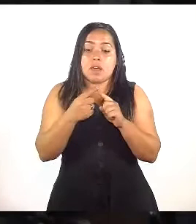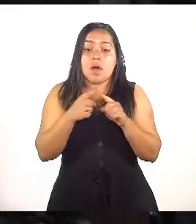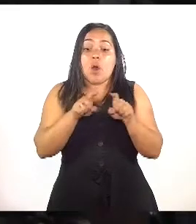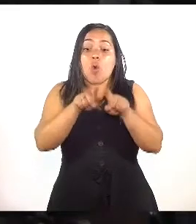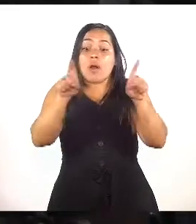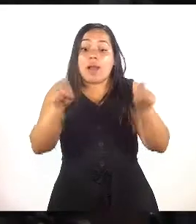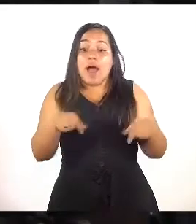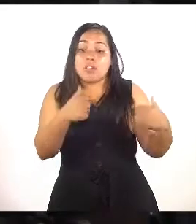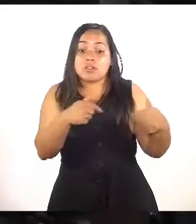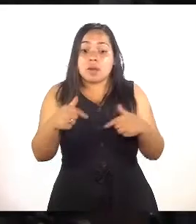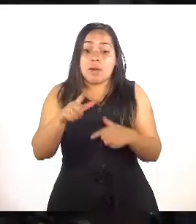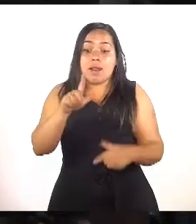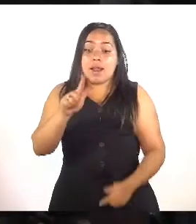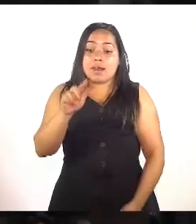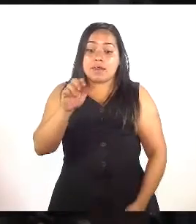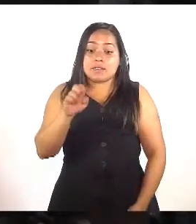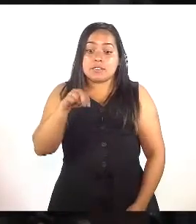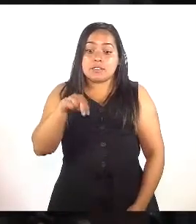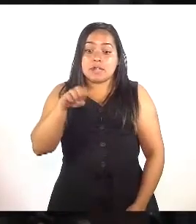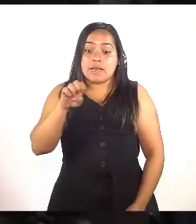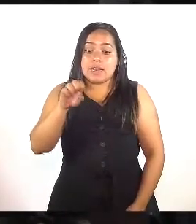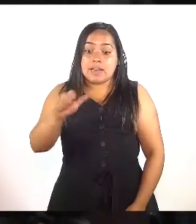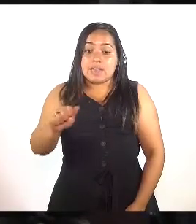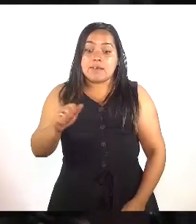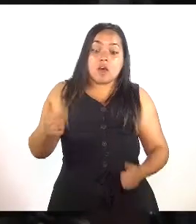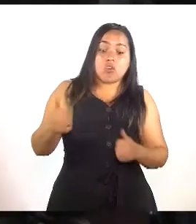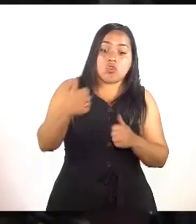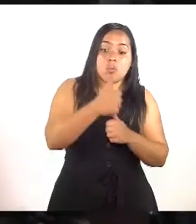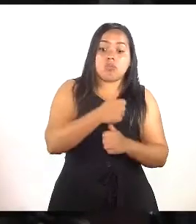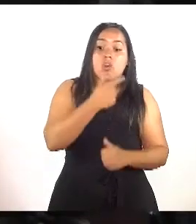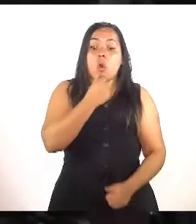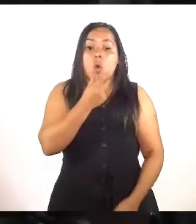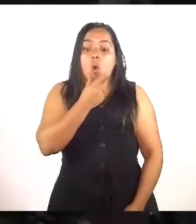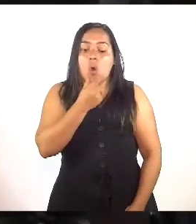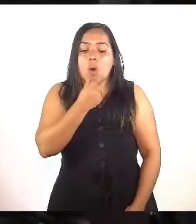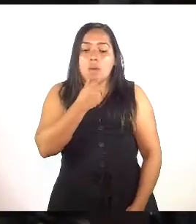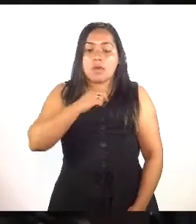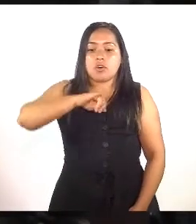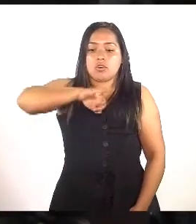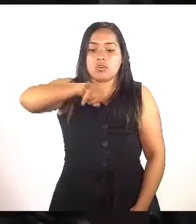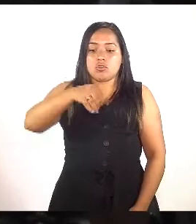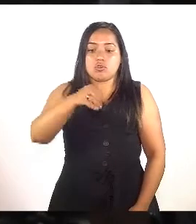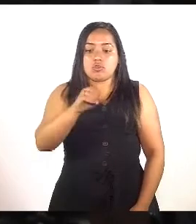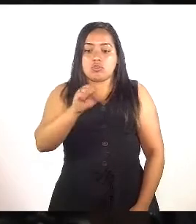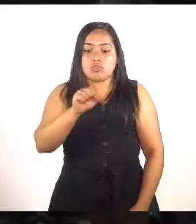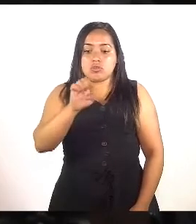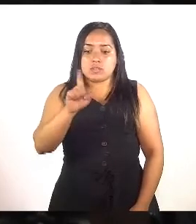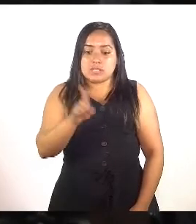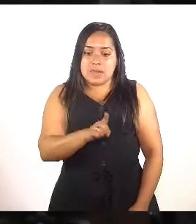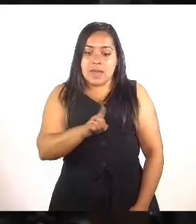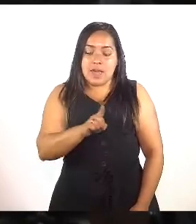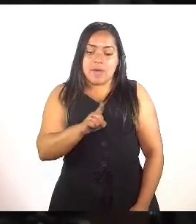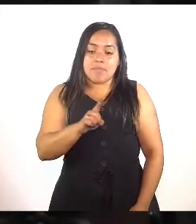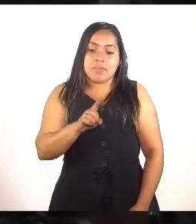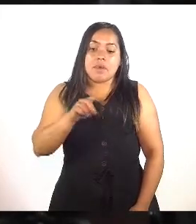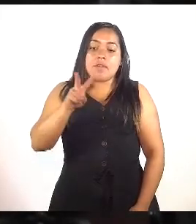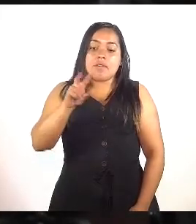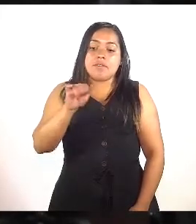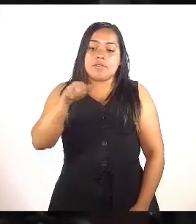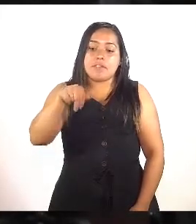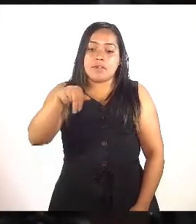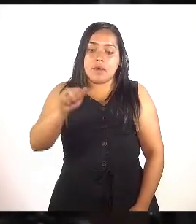Janeiro, a Genesa, em substituição a José Bismarck Viana de Souza.